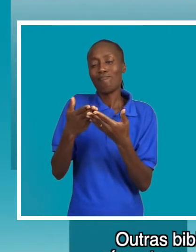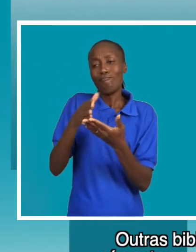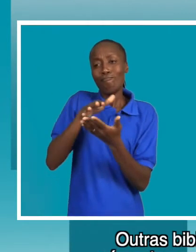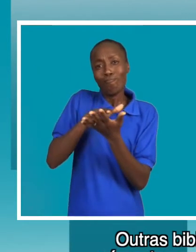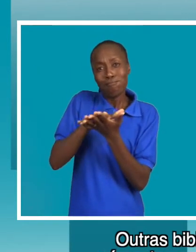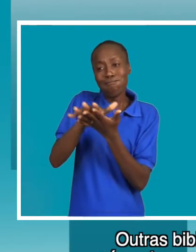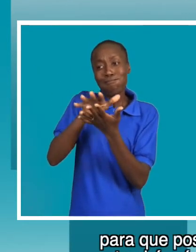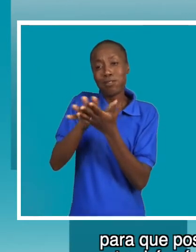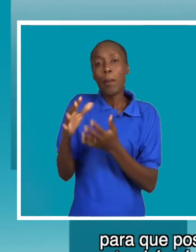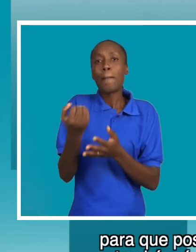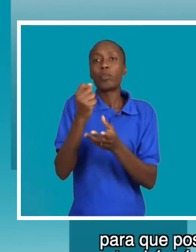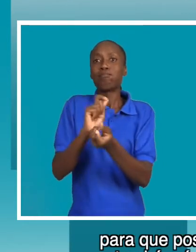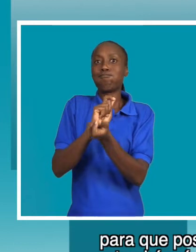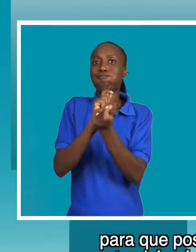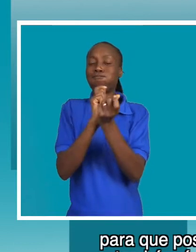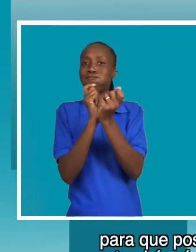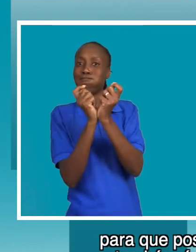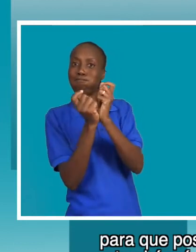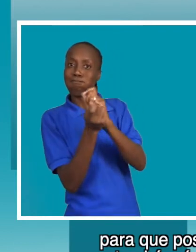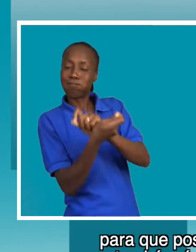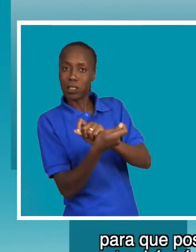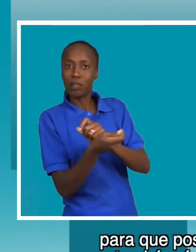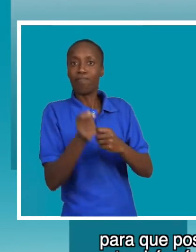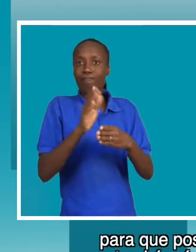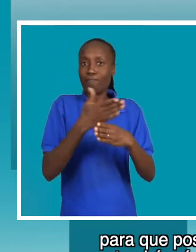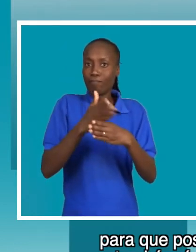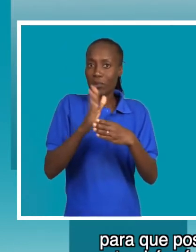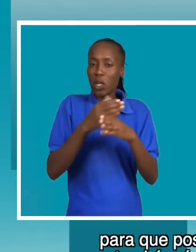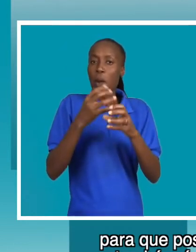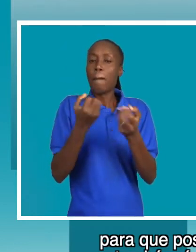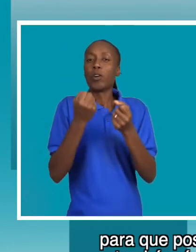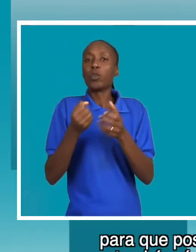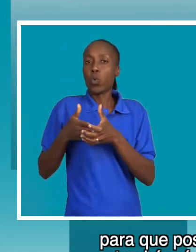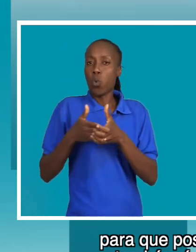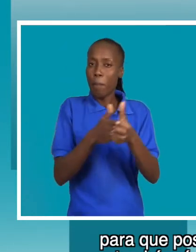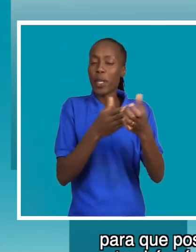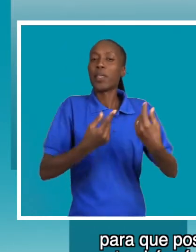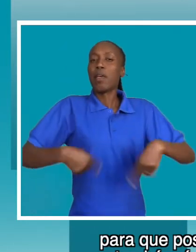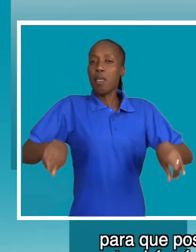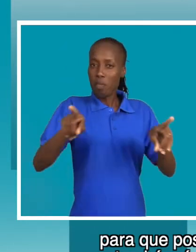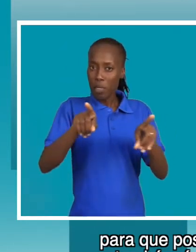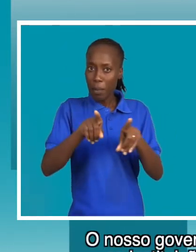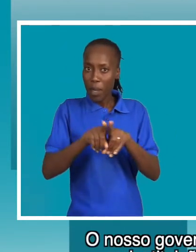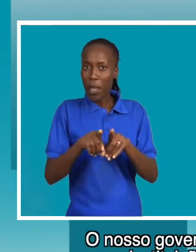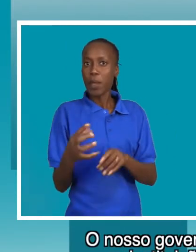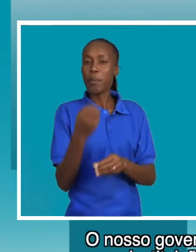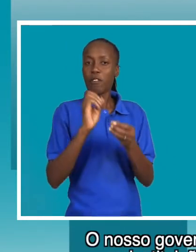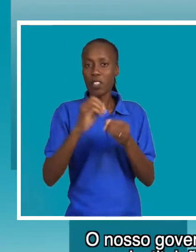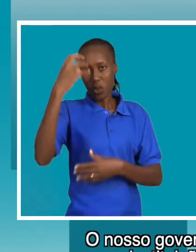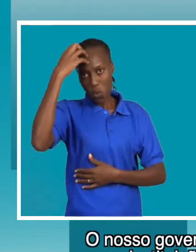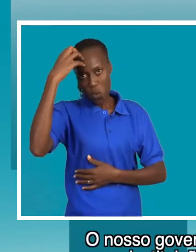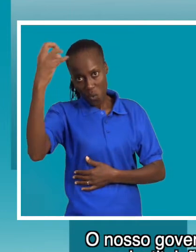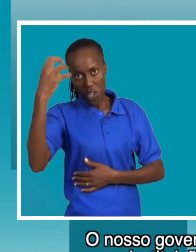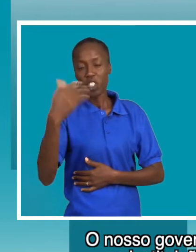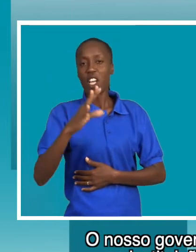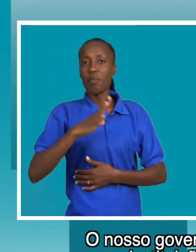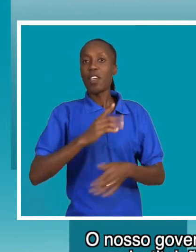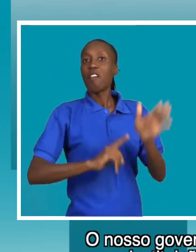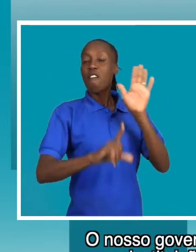remodelação para que possamos de fato cumprir com aquilo que é também uma indicação do próprio governo. Nosso governo já tem um decreto